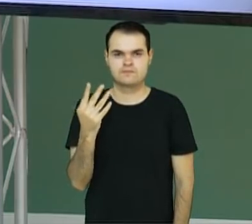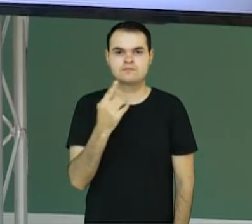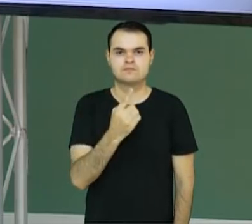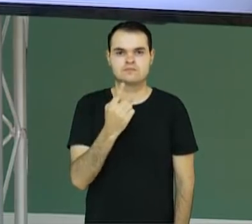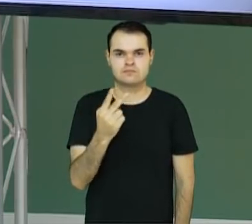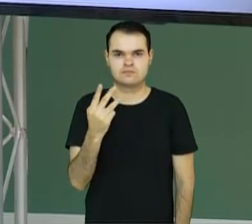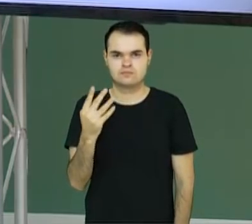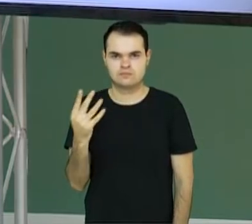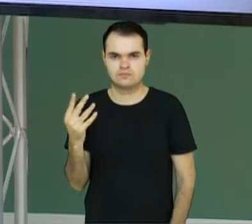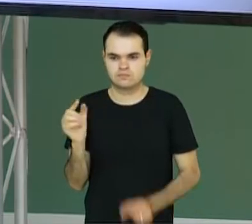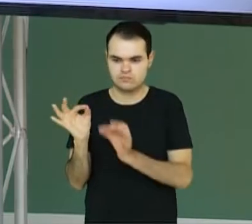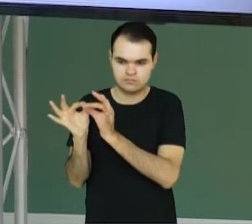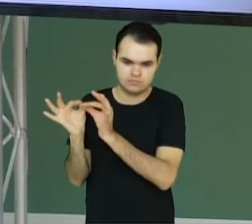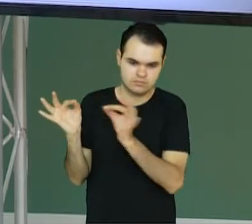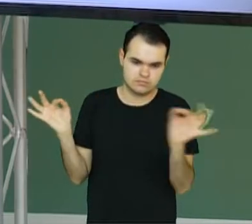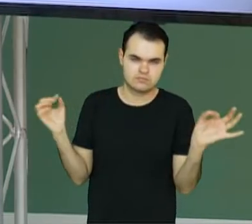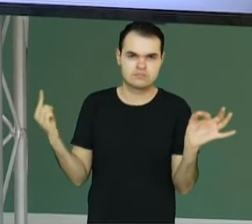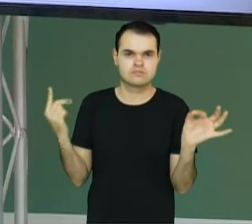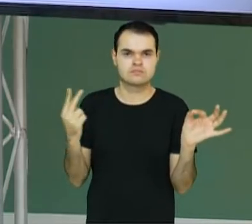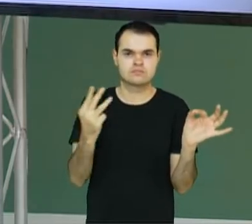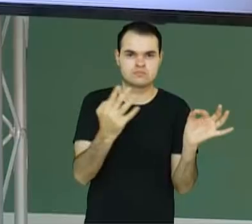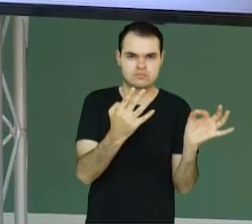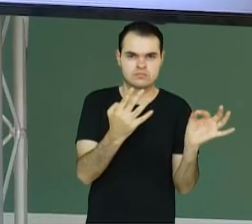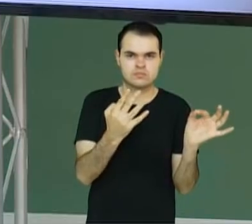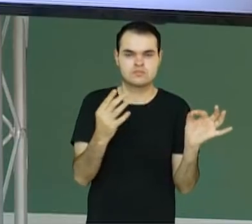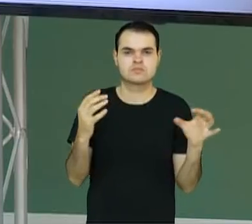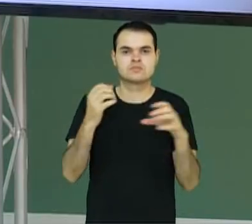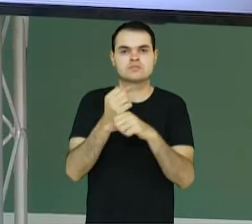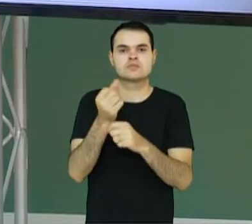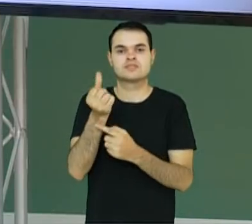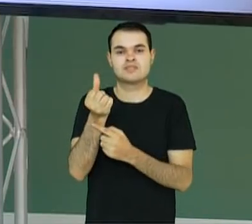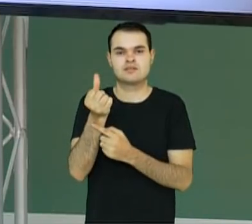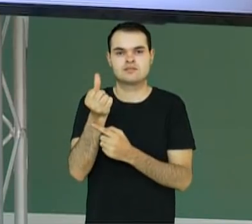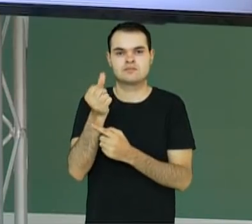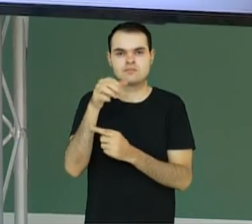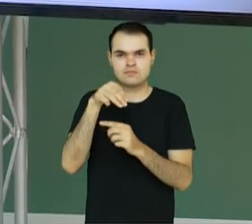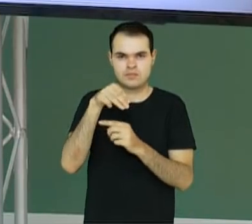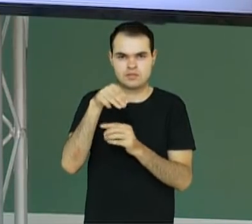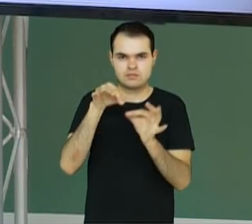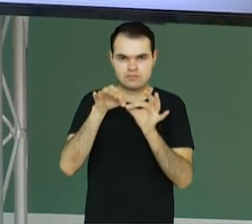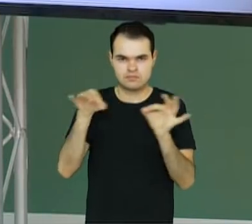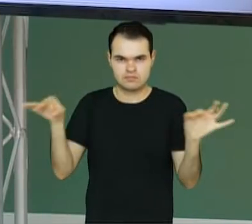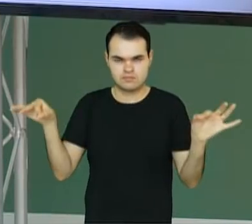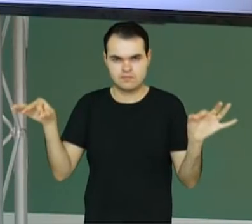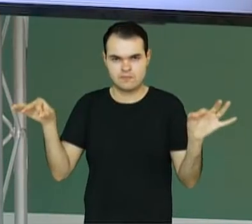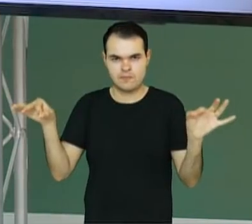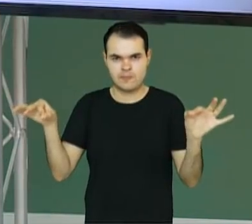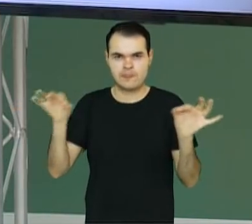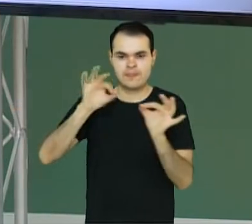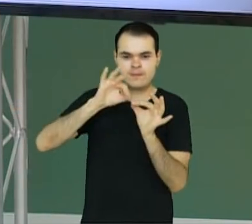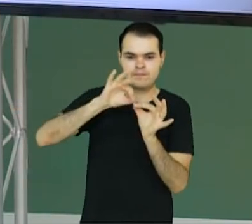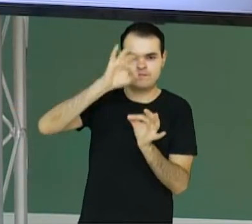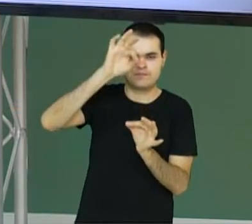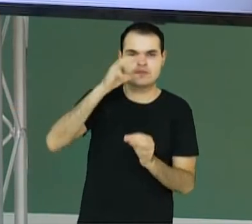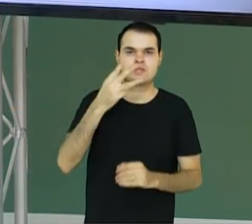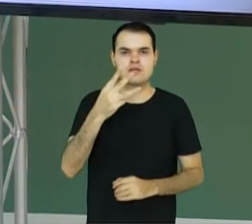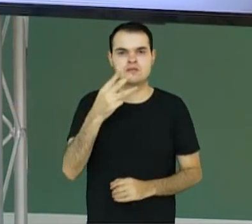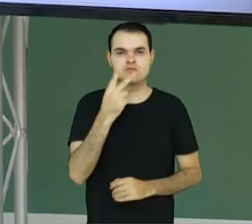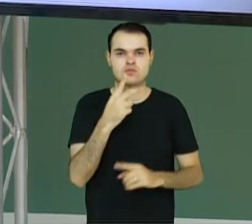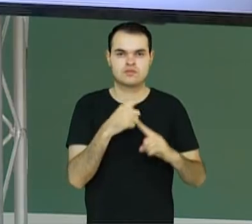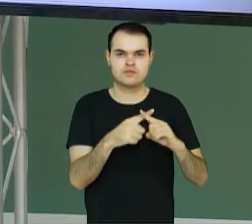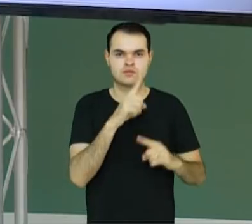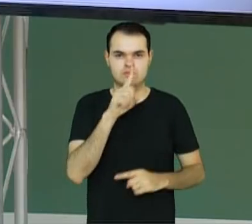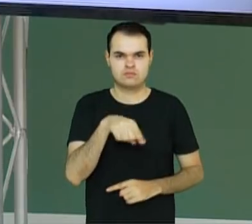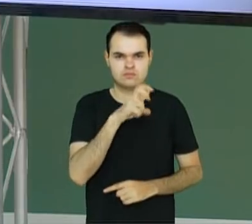tem um comprimento de 4 vezes 1,5, que é 6 metros. Certo? E a largura, 2 vezes 1,5, que é 3 metros. A